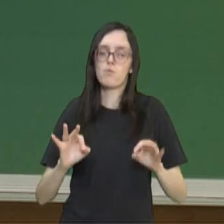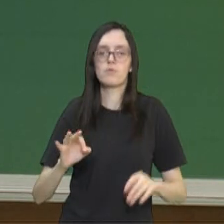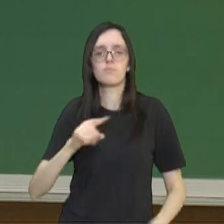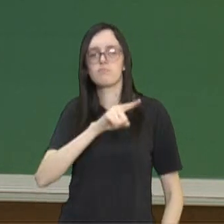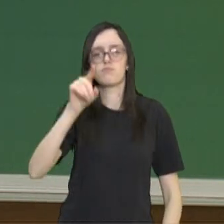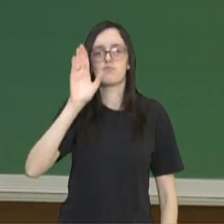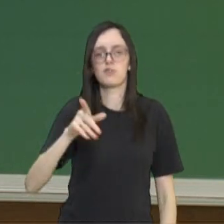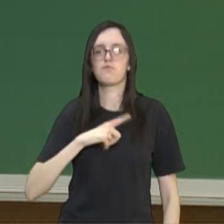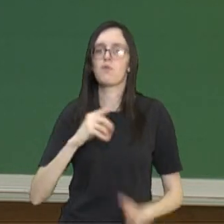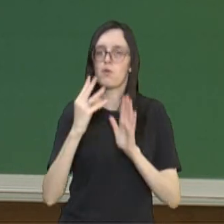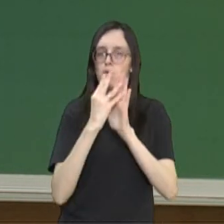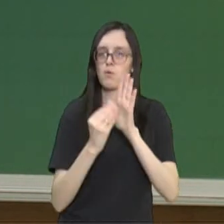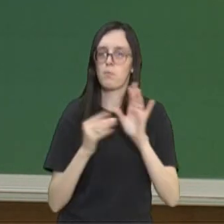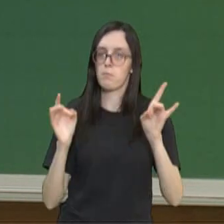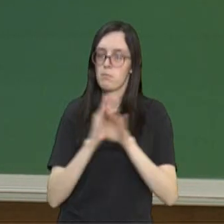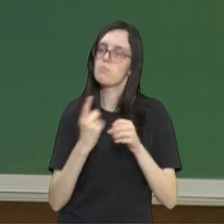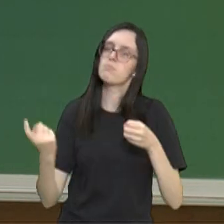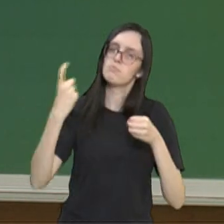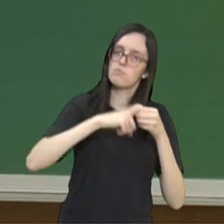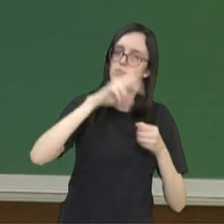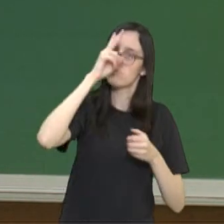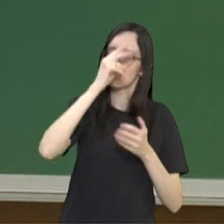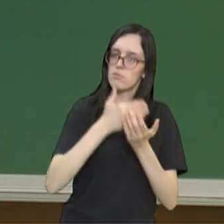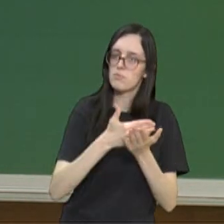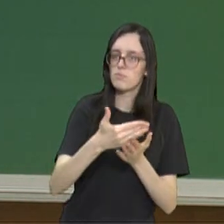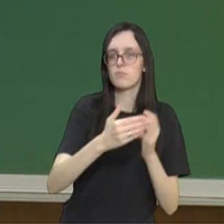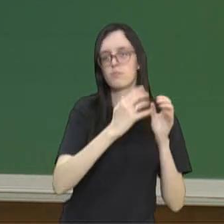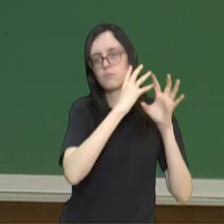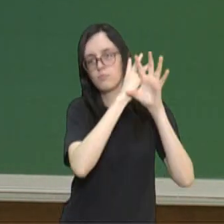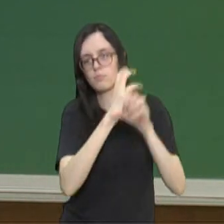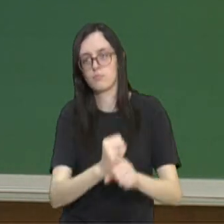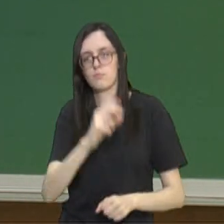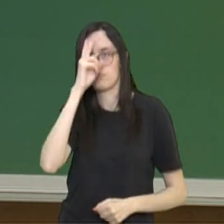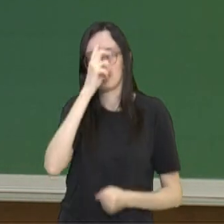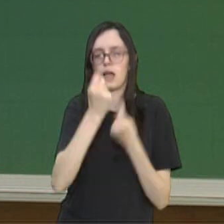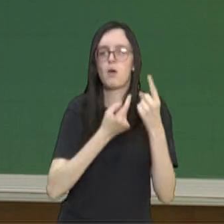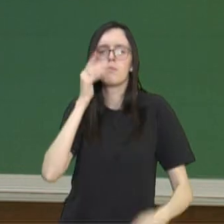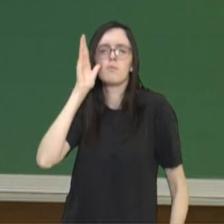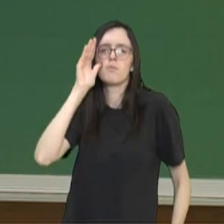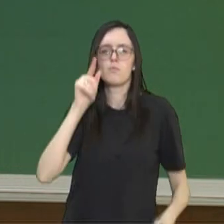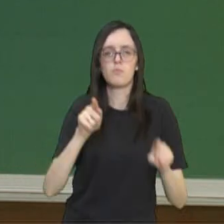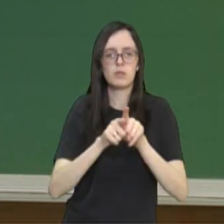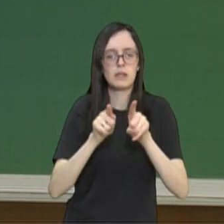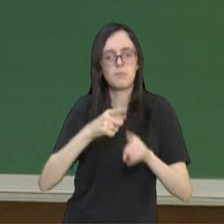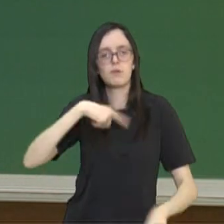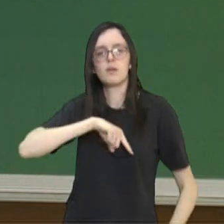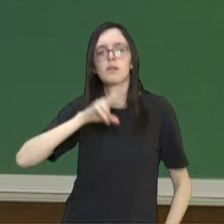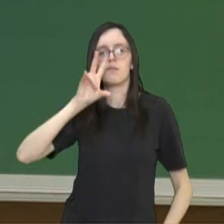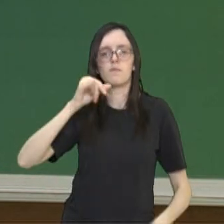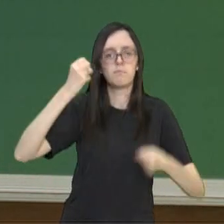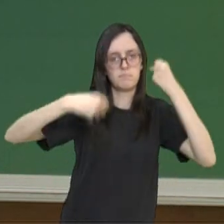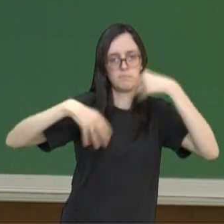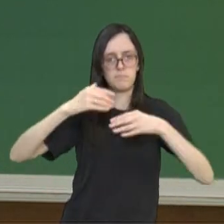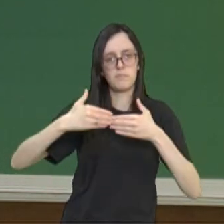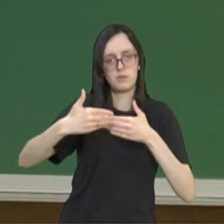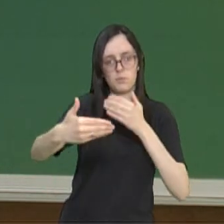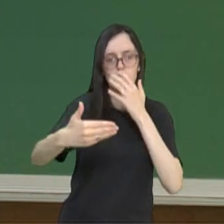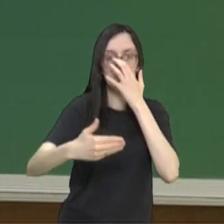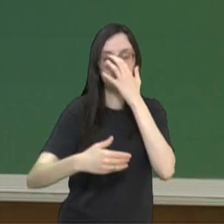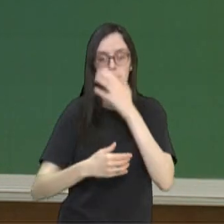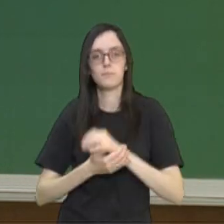muito bons em sentido de profissionais mesmo, e aí as famílias lotam ônibus